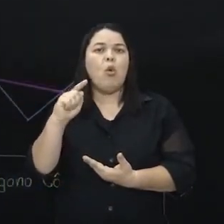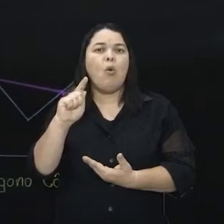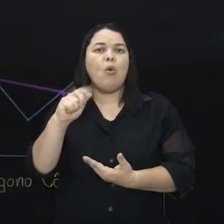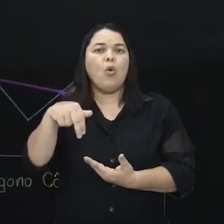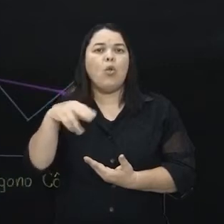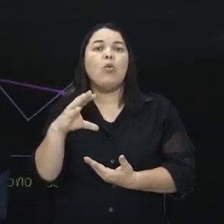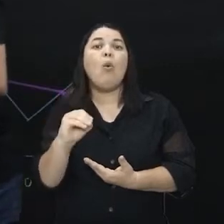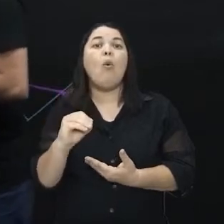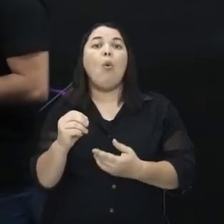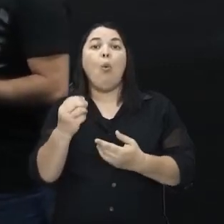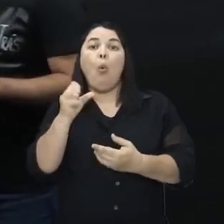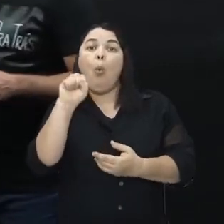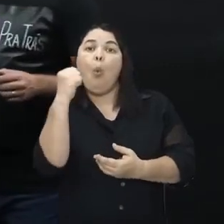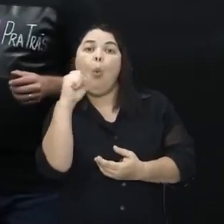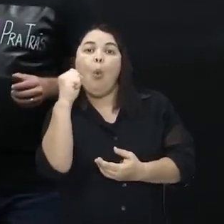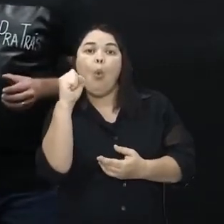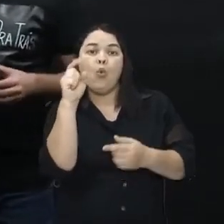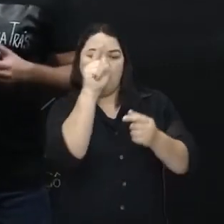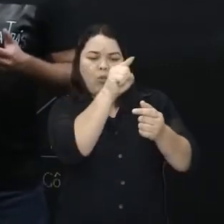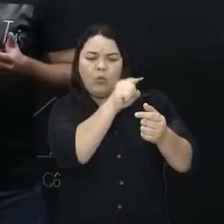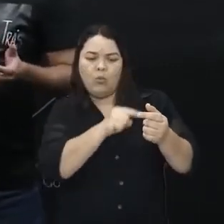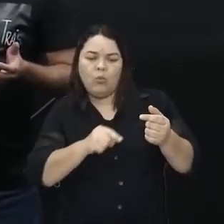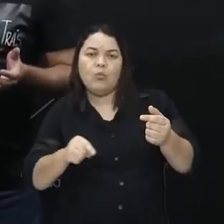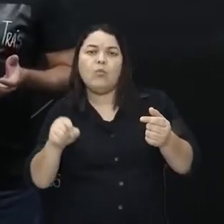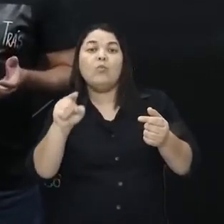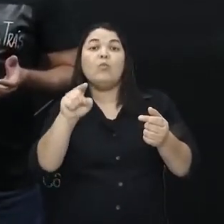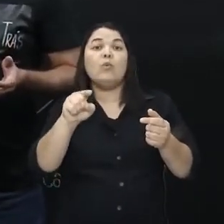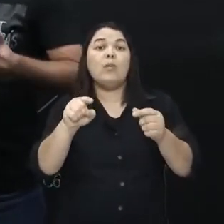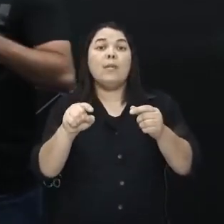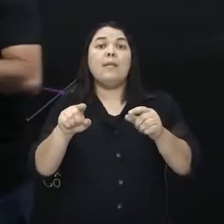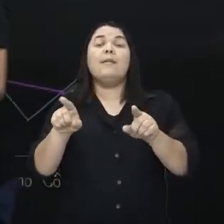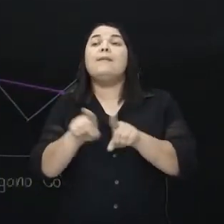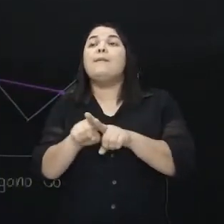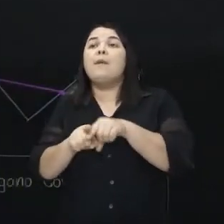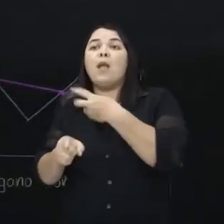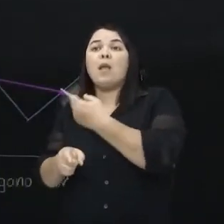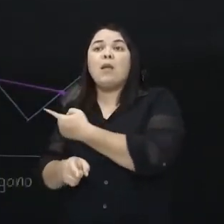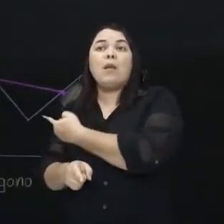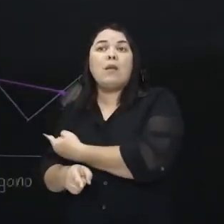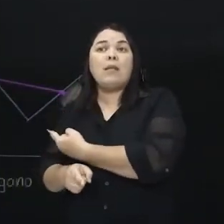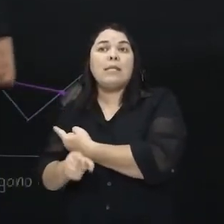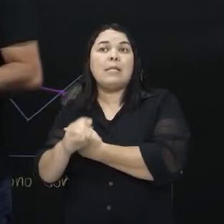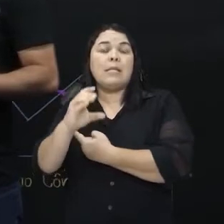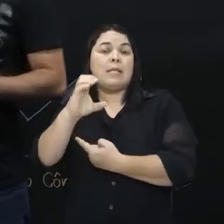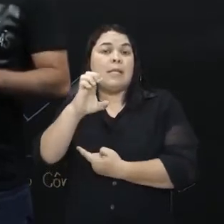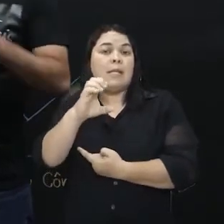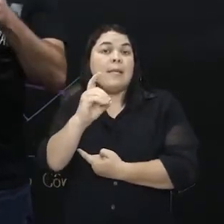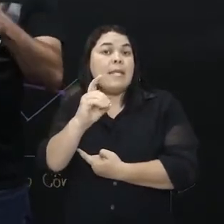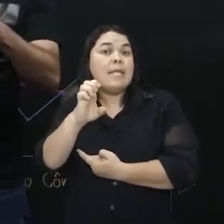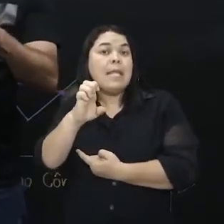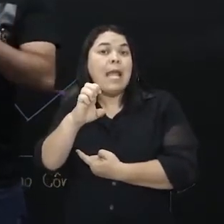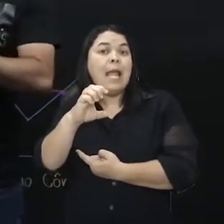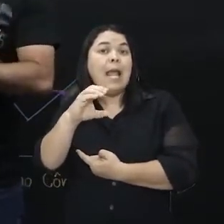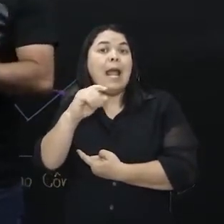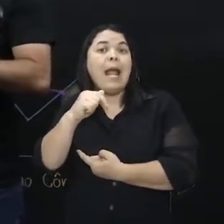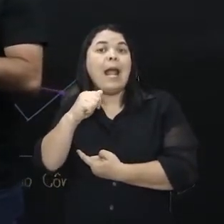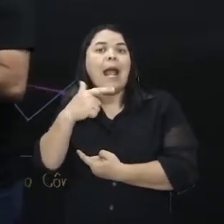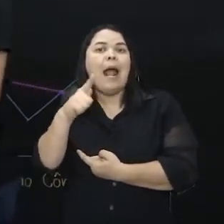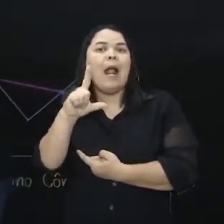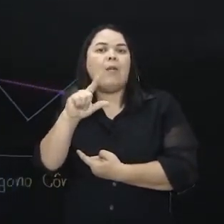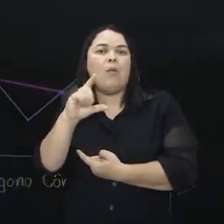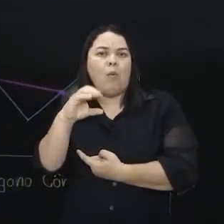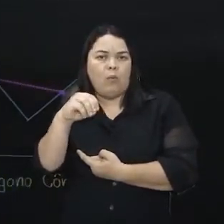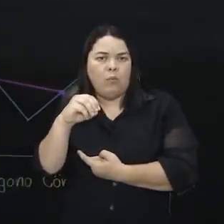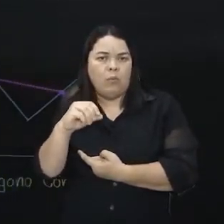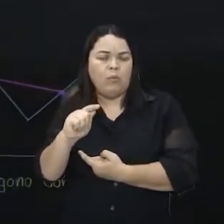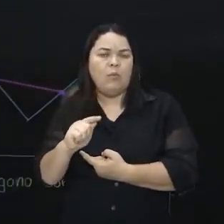E o decágono é o polígono que possui 10 lados. Mas, professor, aqui é uma estrelinha. Legal, bonitinho,